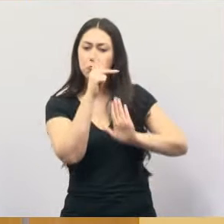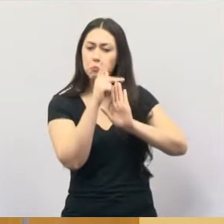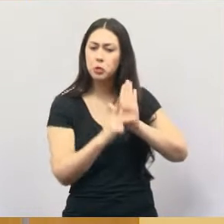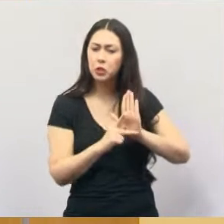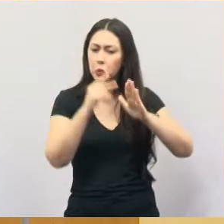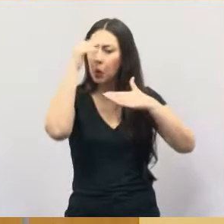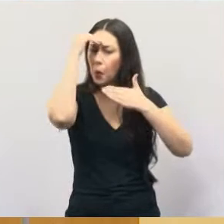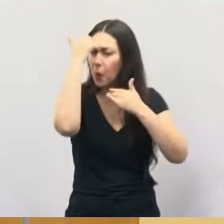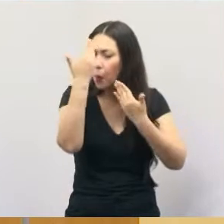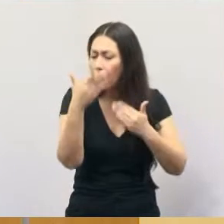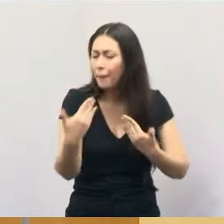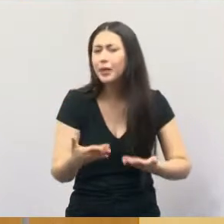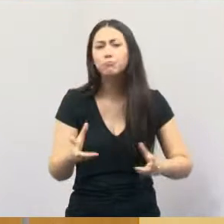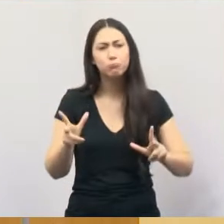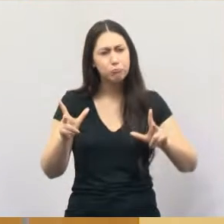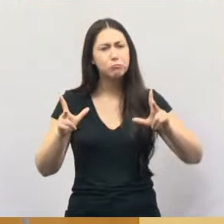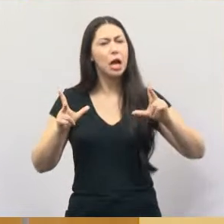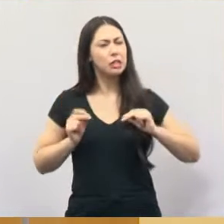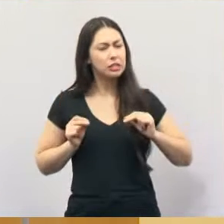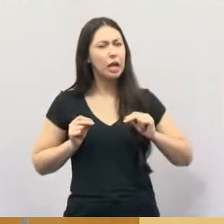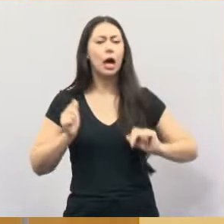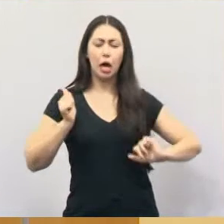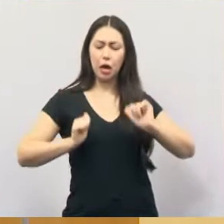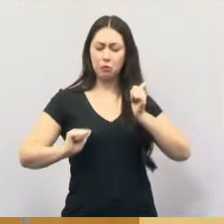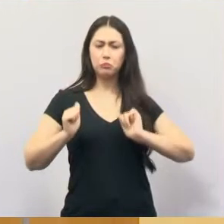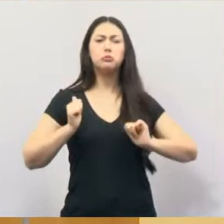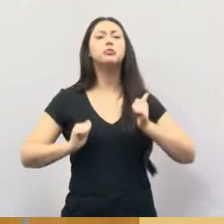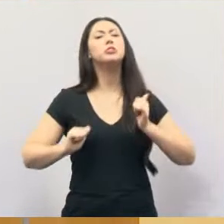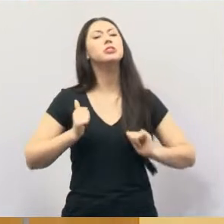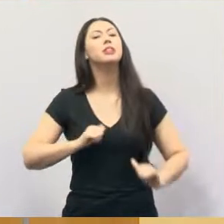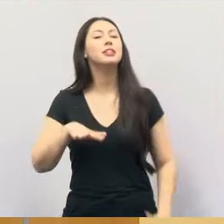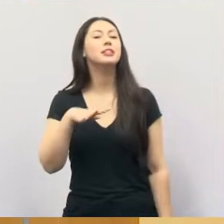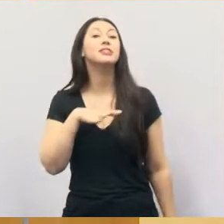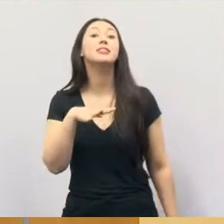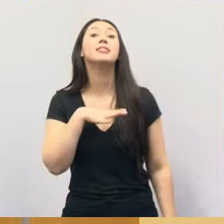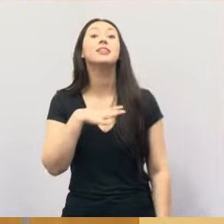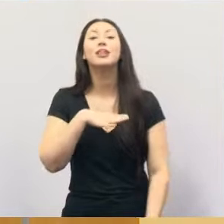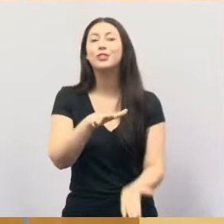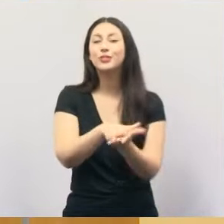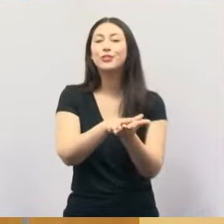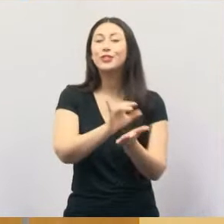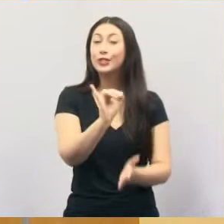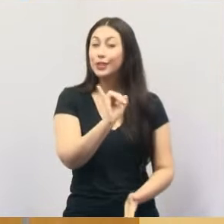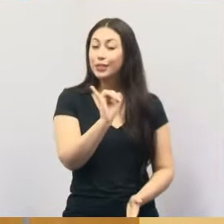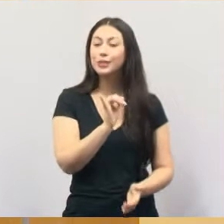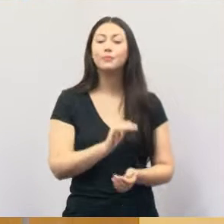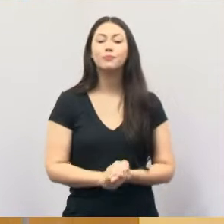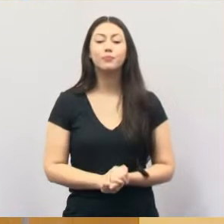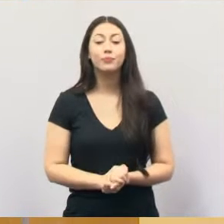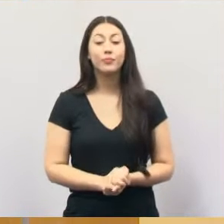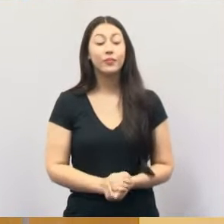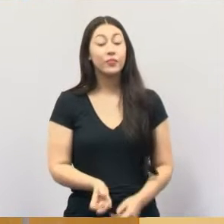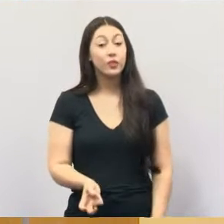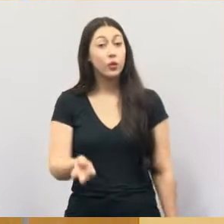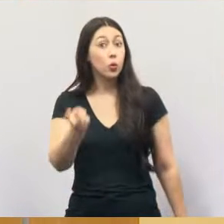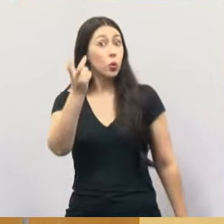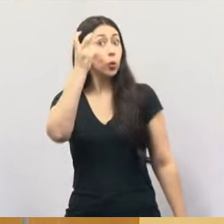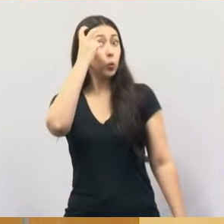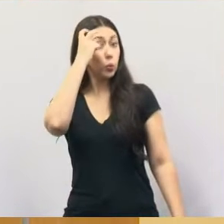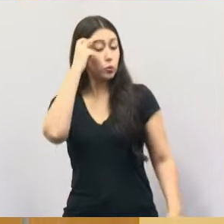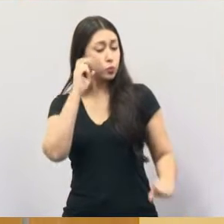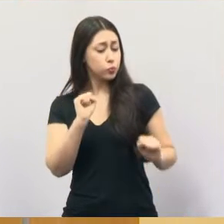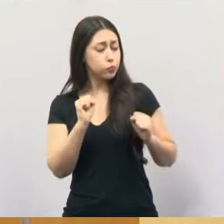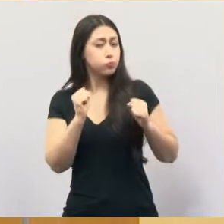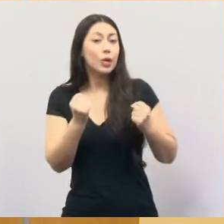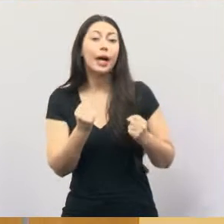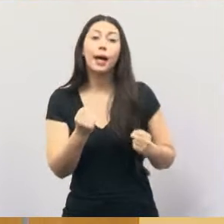justa homenagem aos artistas da cidade, os artistas que se destacaram, não é? A cultura, preservar a cultura